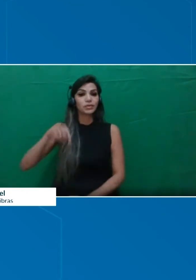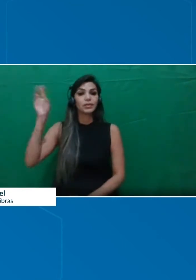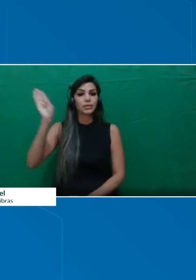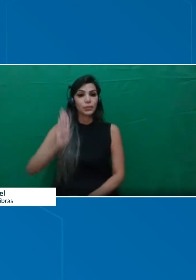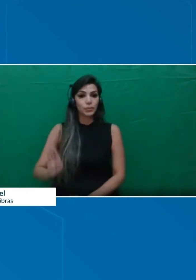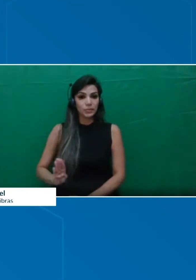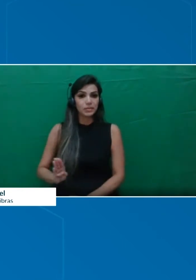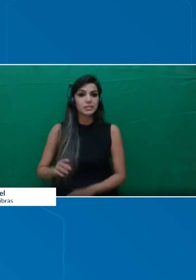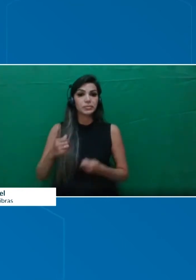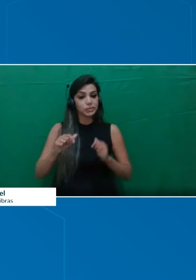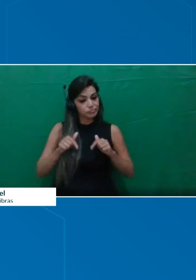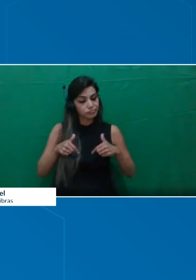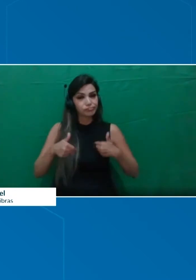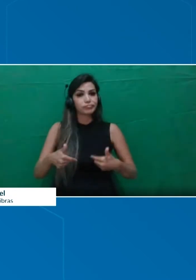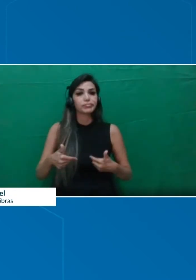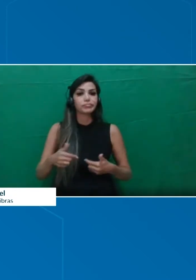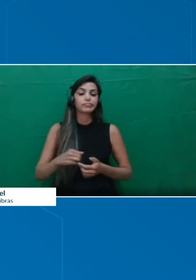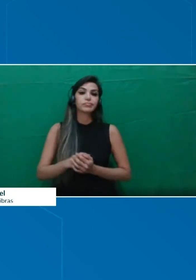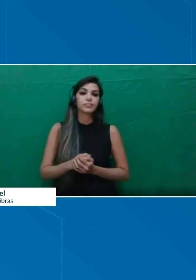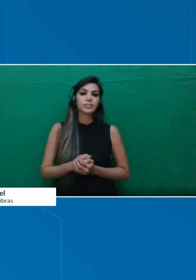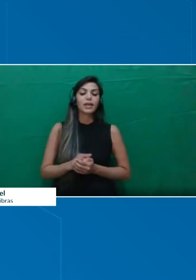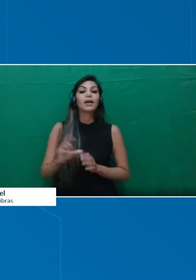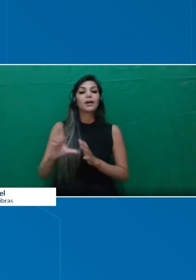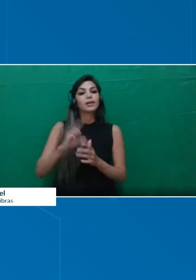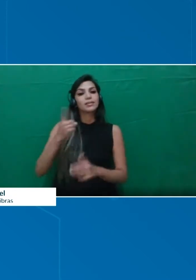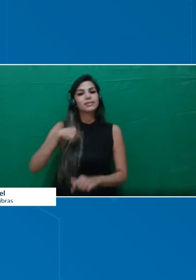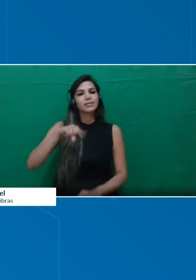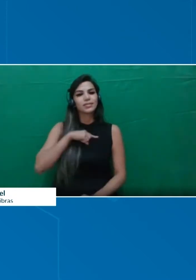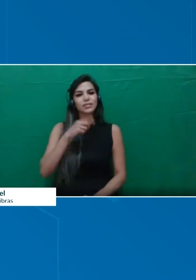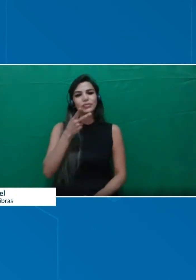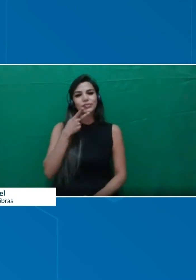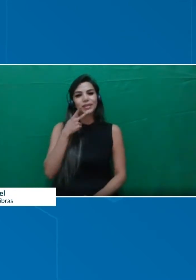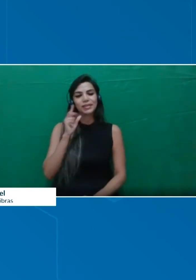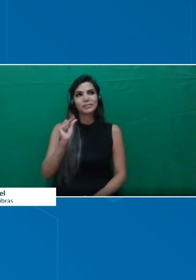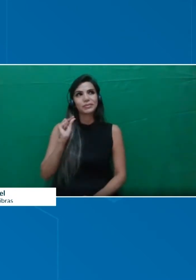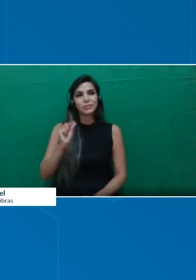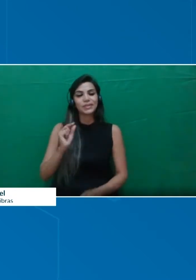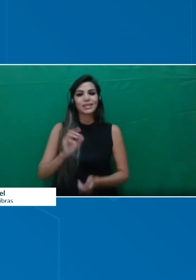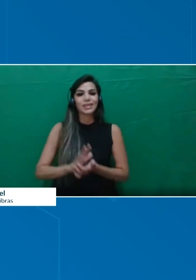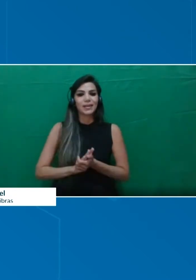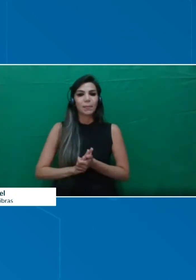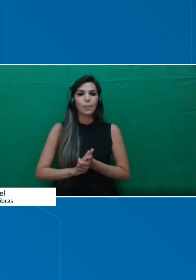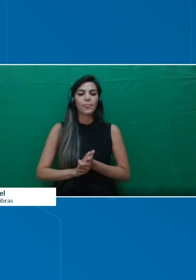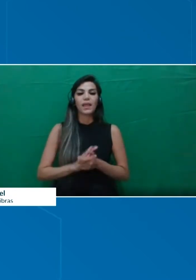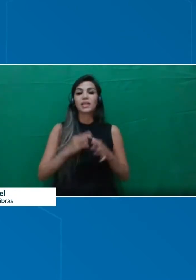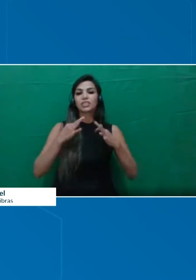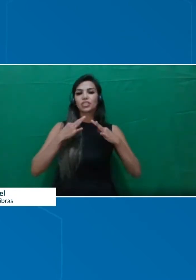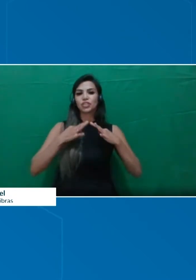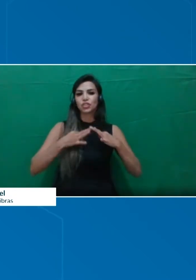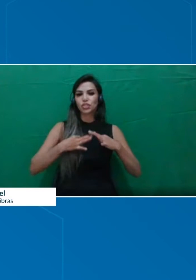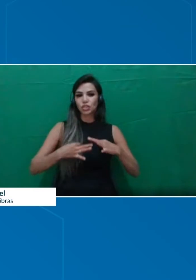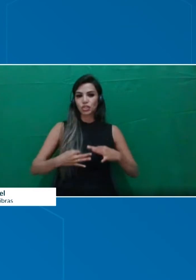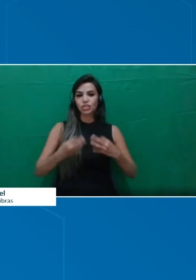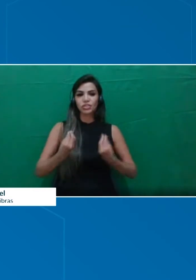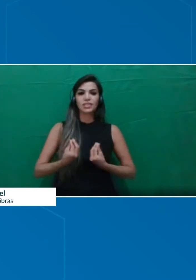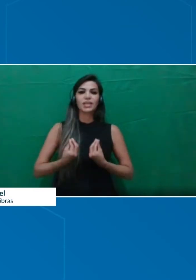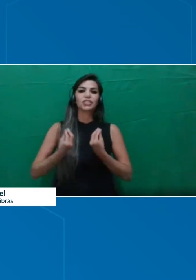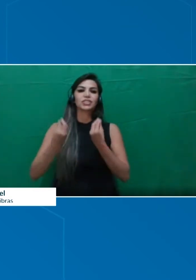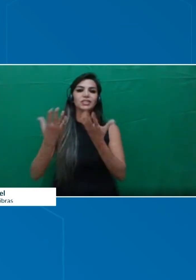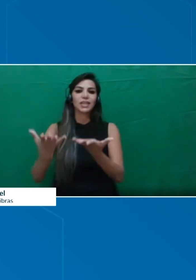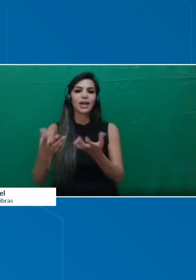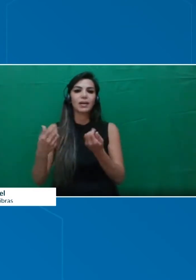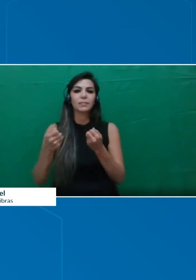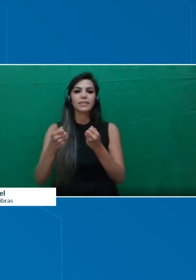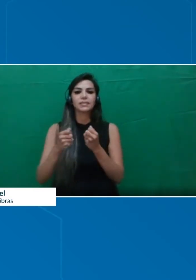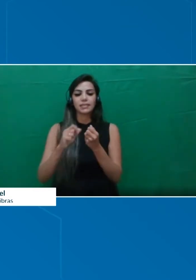enfrentar. Antigamente a gente dizia que para se dar dignidade para as pessoas precisava se garantir